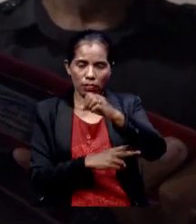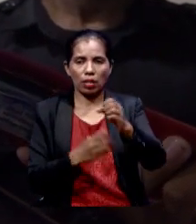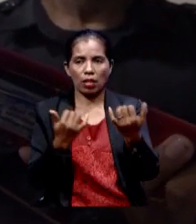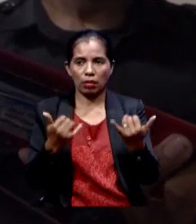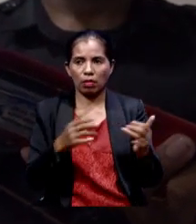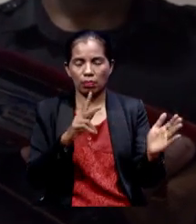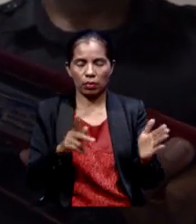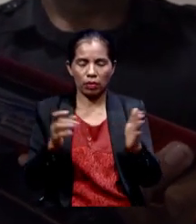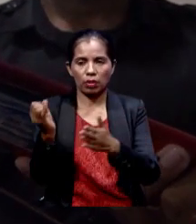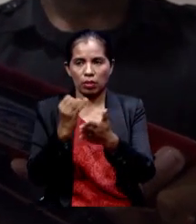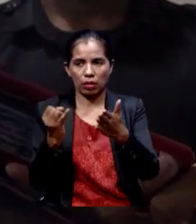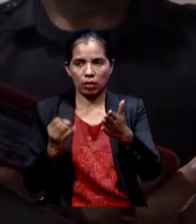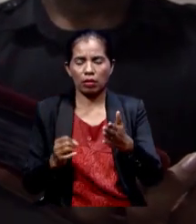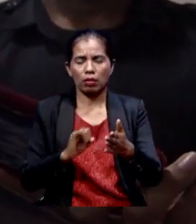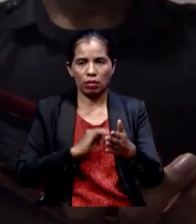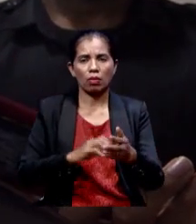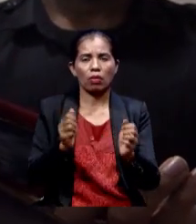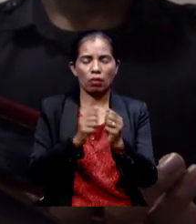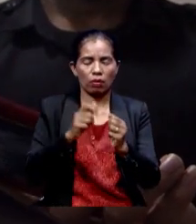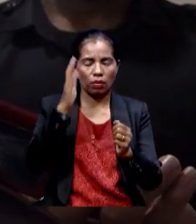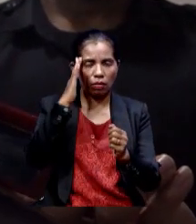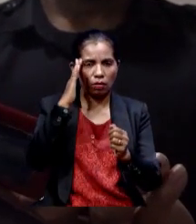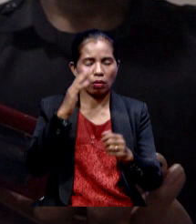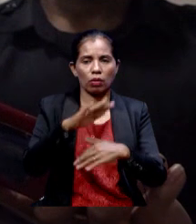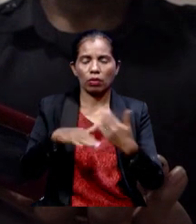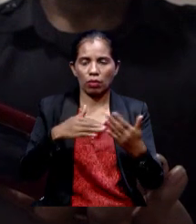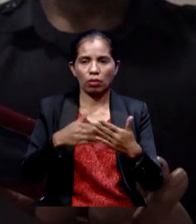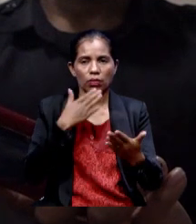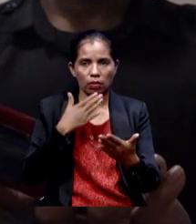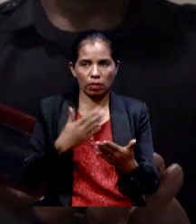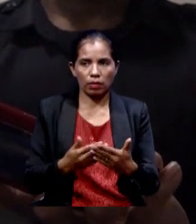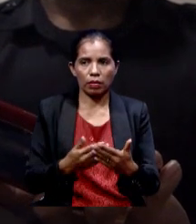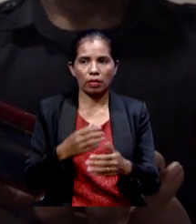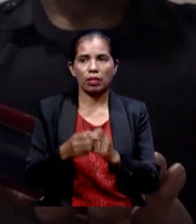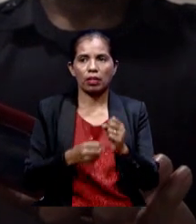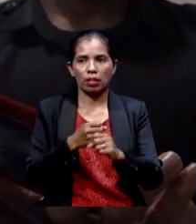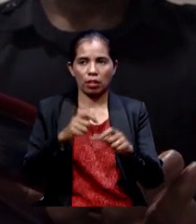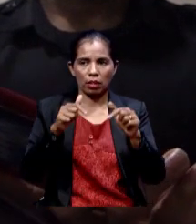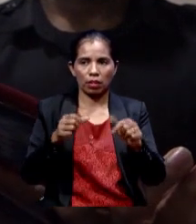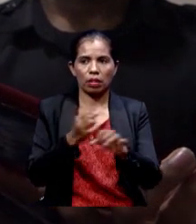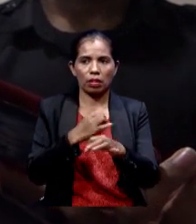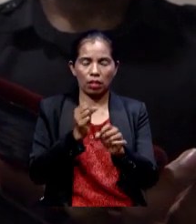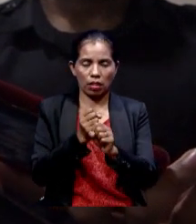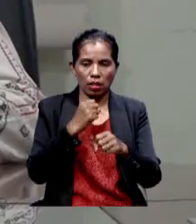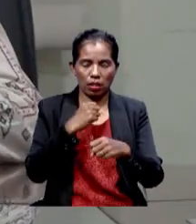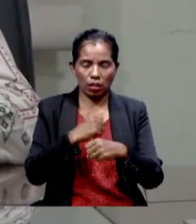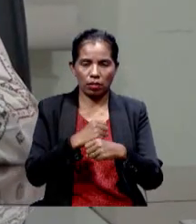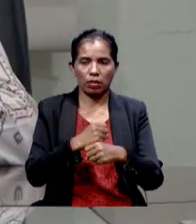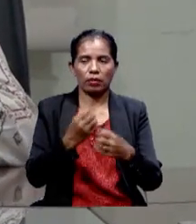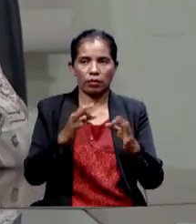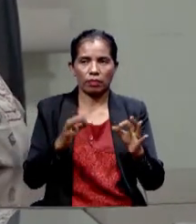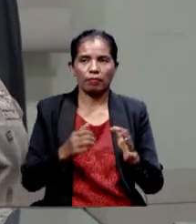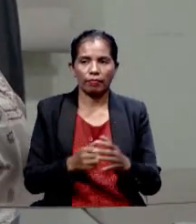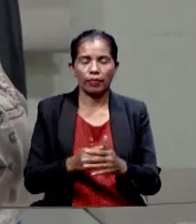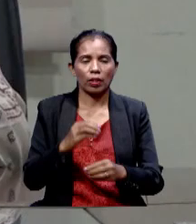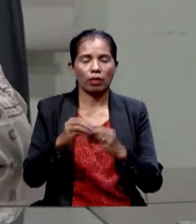a desenho, então ho no encantak se botou tudo lá o dia, antes tinane ramata, tahalona nessa. Kono be